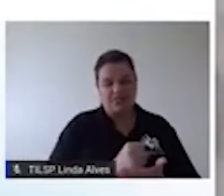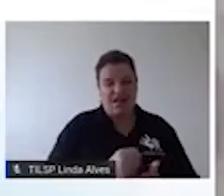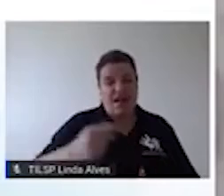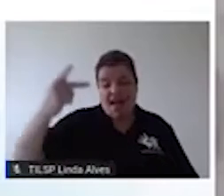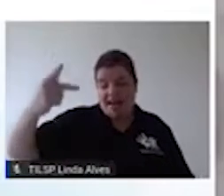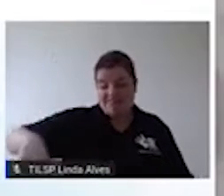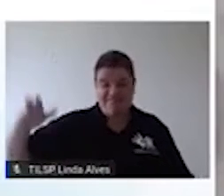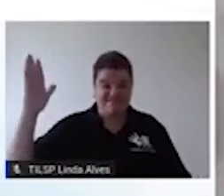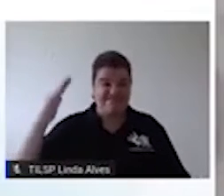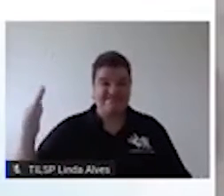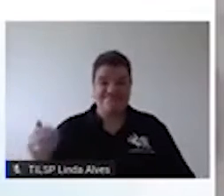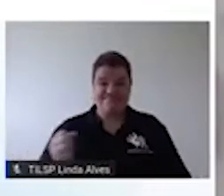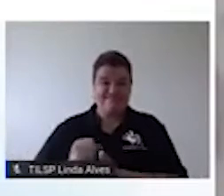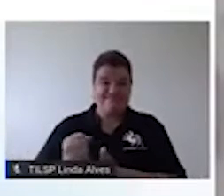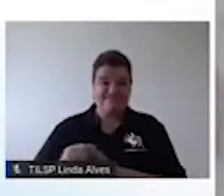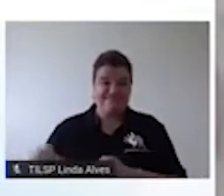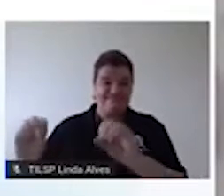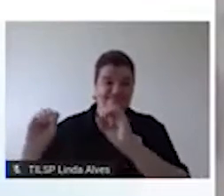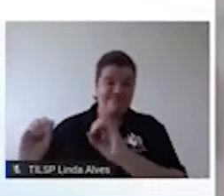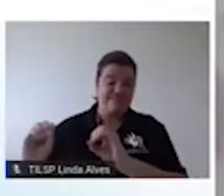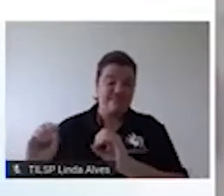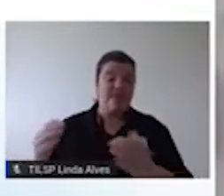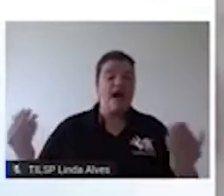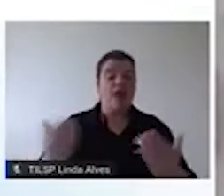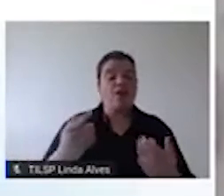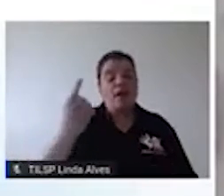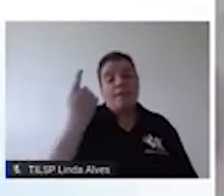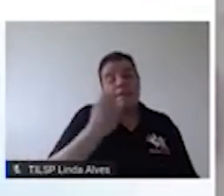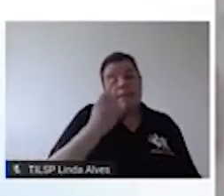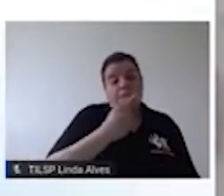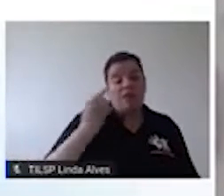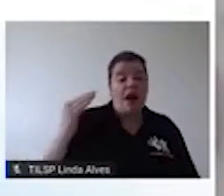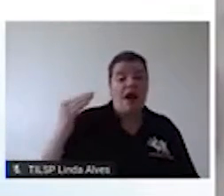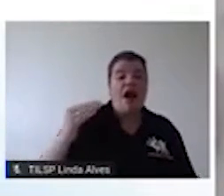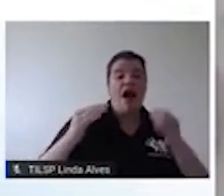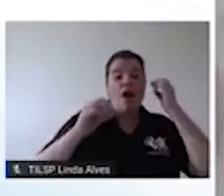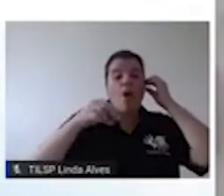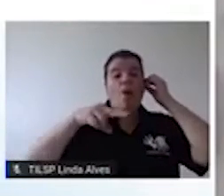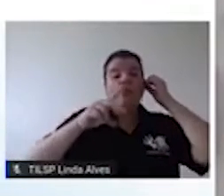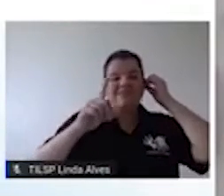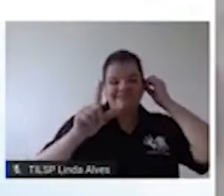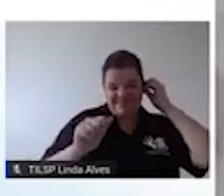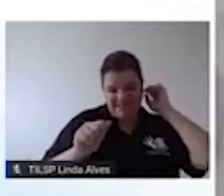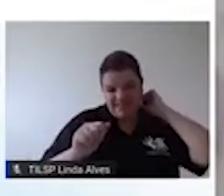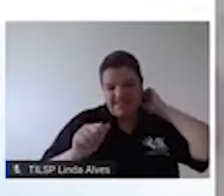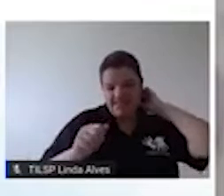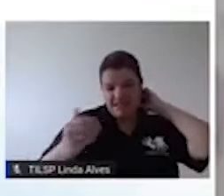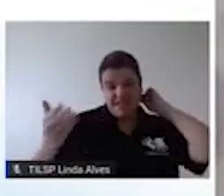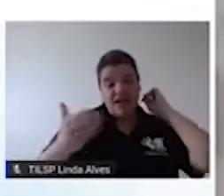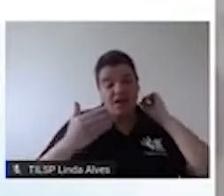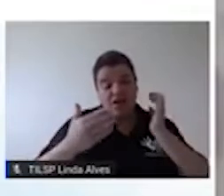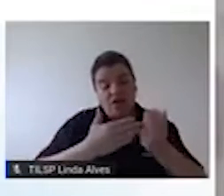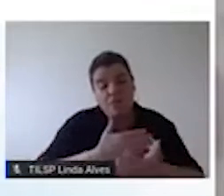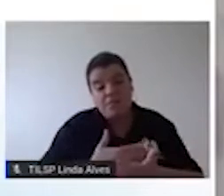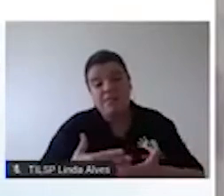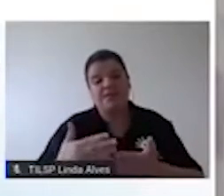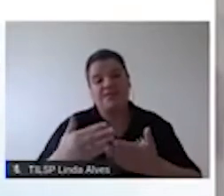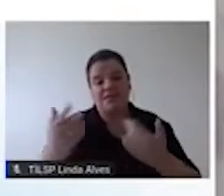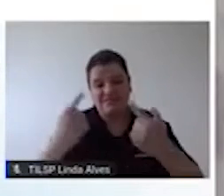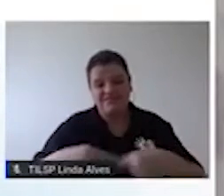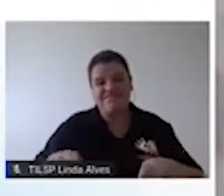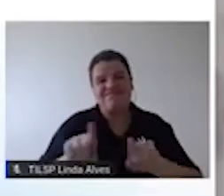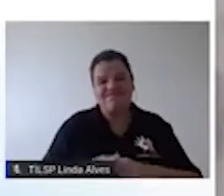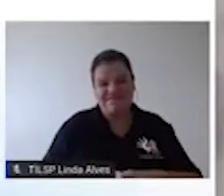que se chamou a primeira onda. Agora já temos uma outra situação que está começando a se colocar.